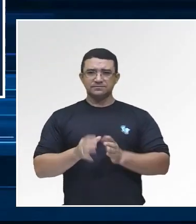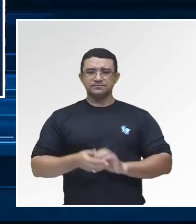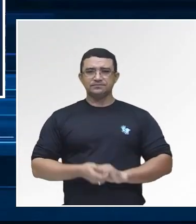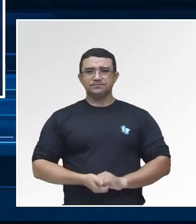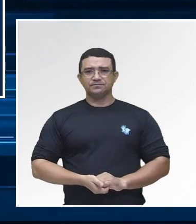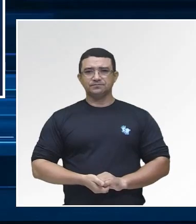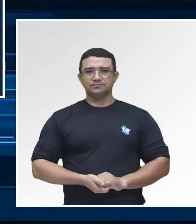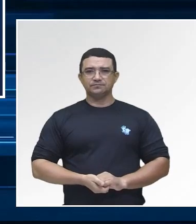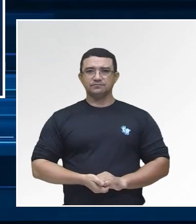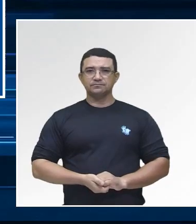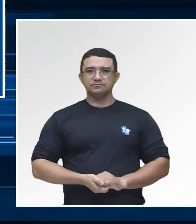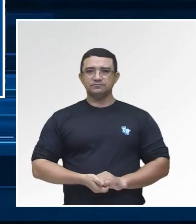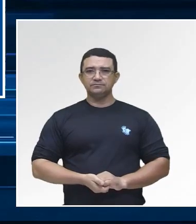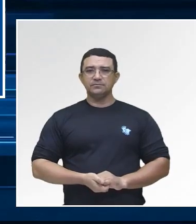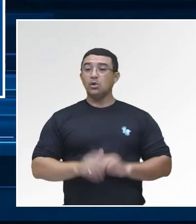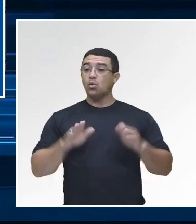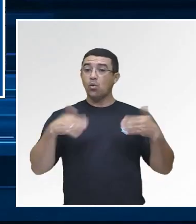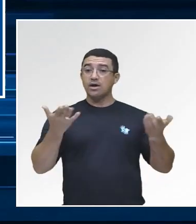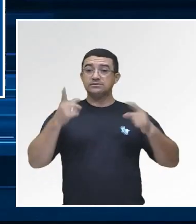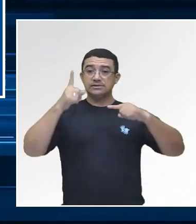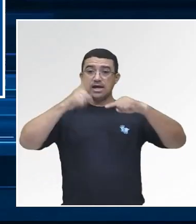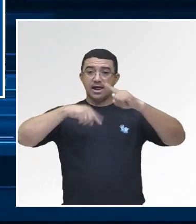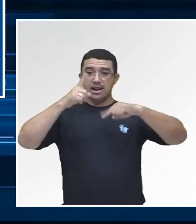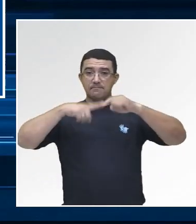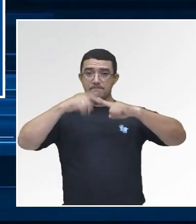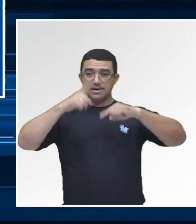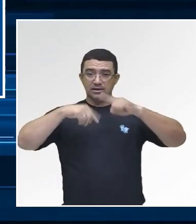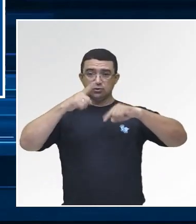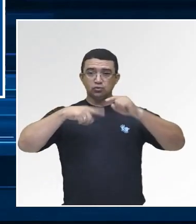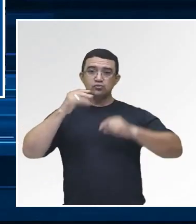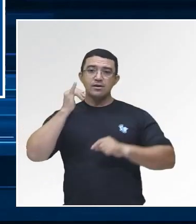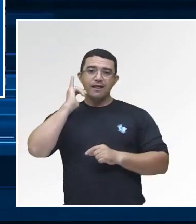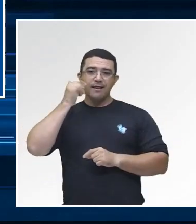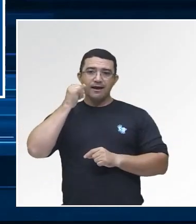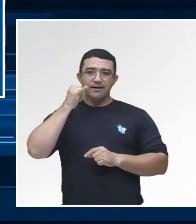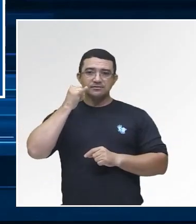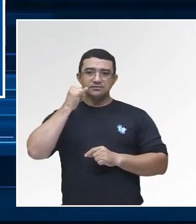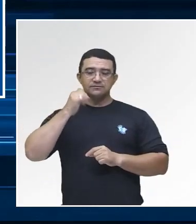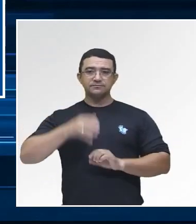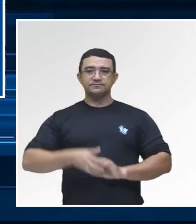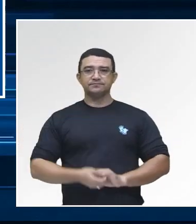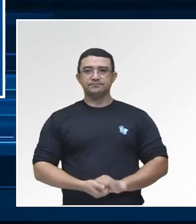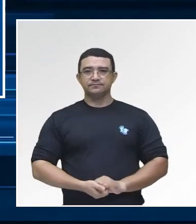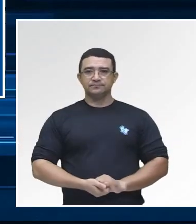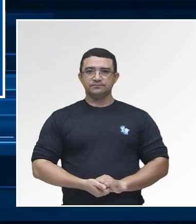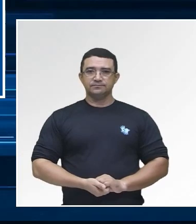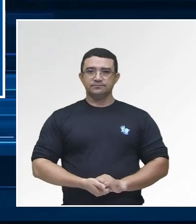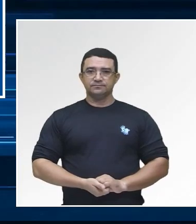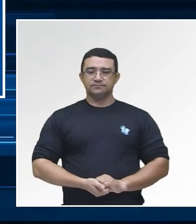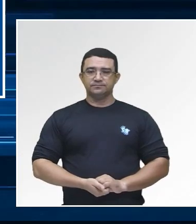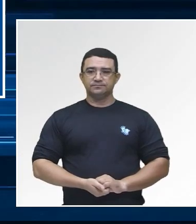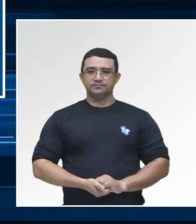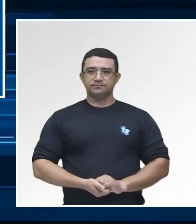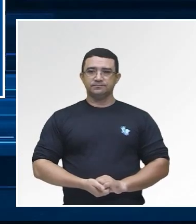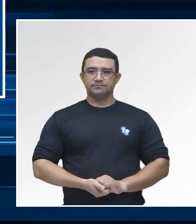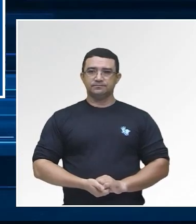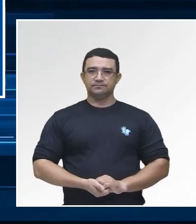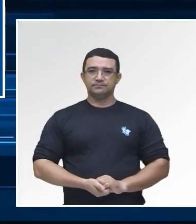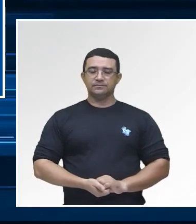os elementos da narrativa, né? Quais são esses elementos? Não podem faltar em uma narrativa,